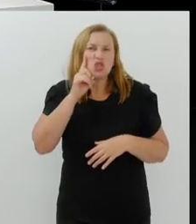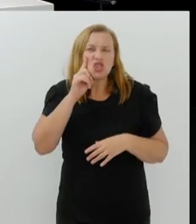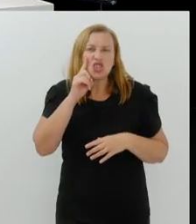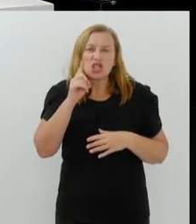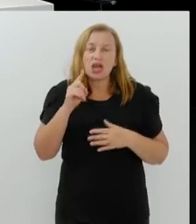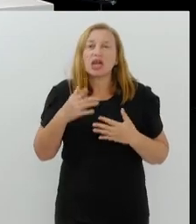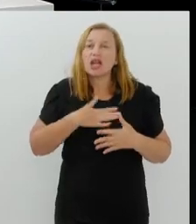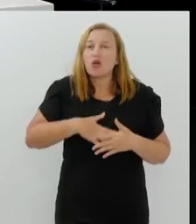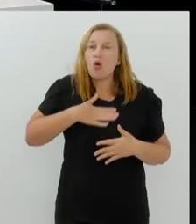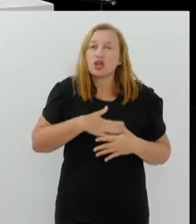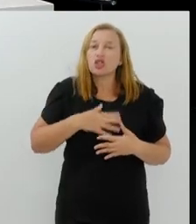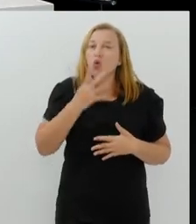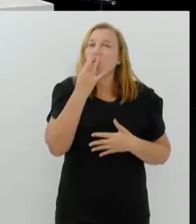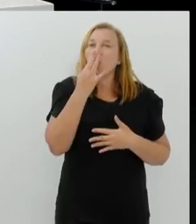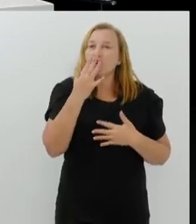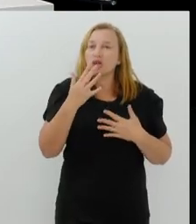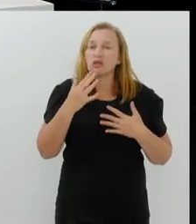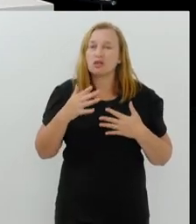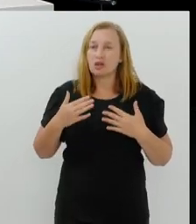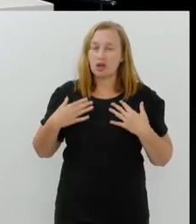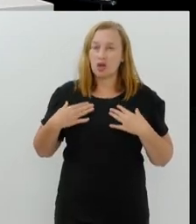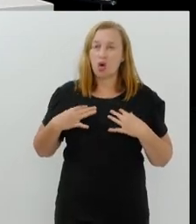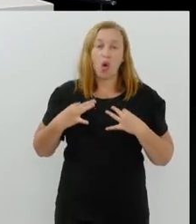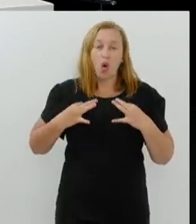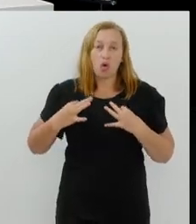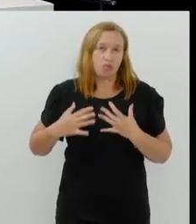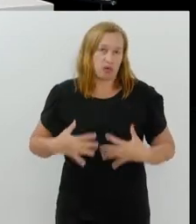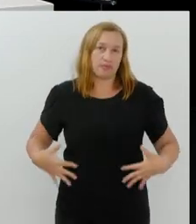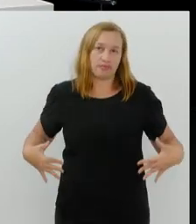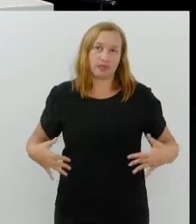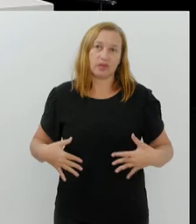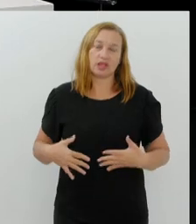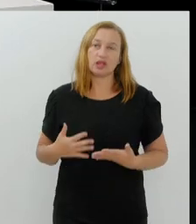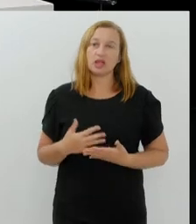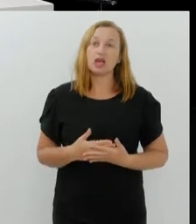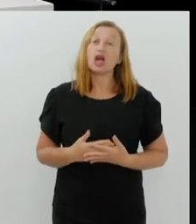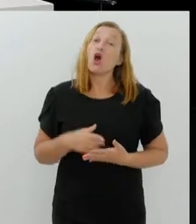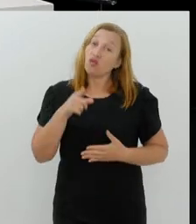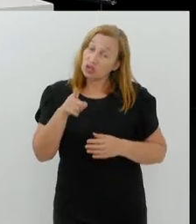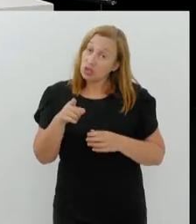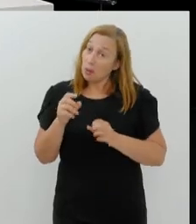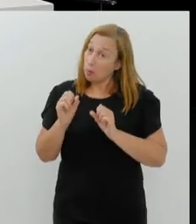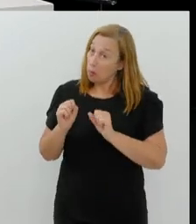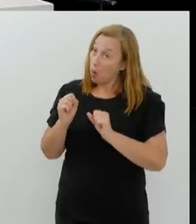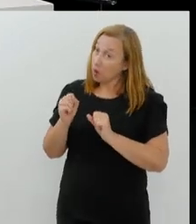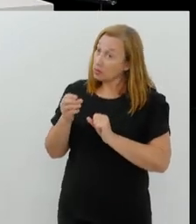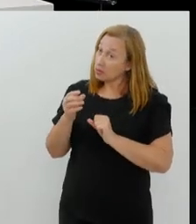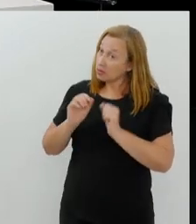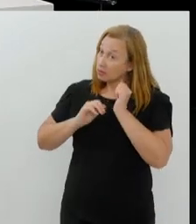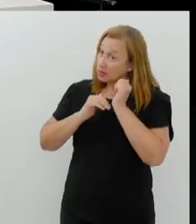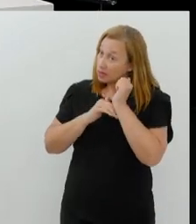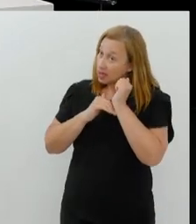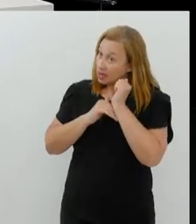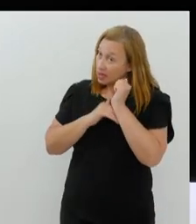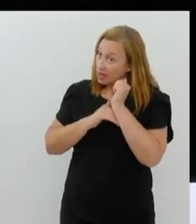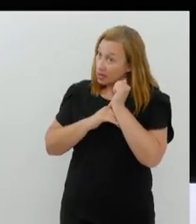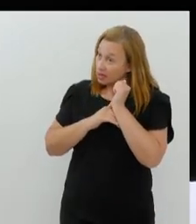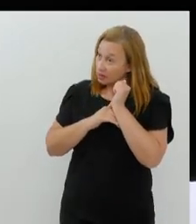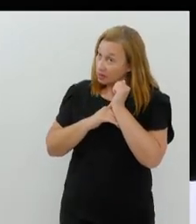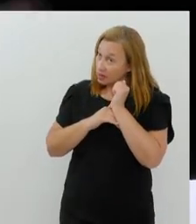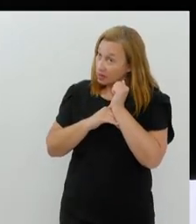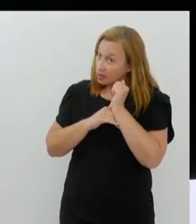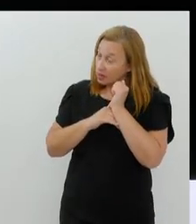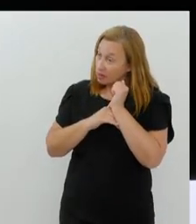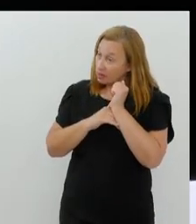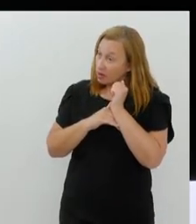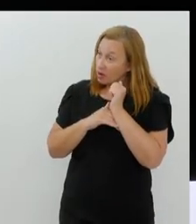ele anda todo colorido, todo... Ele gosta, ele é dele. E aí eu falei para ele, você pode não contar para ninguém, mas você conta para